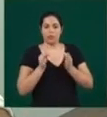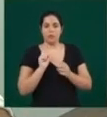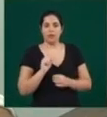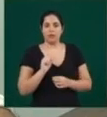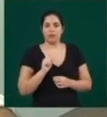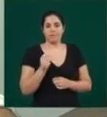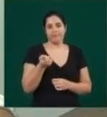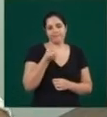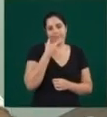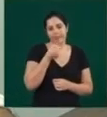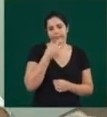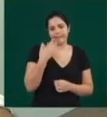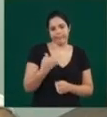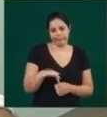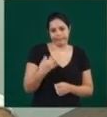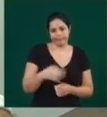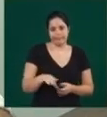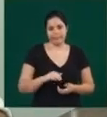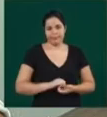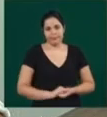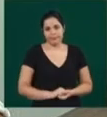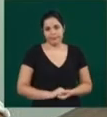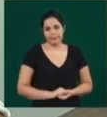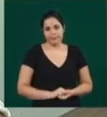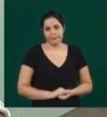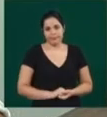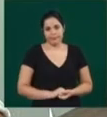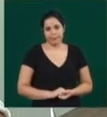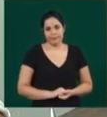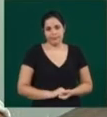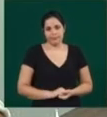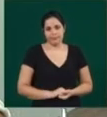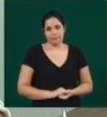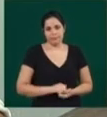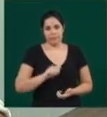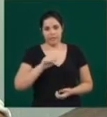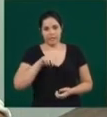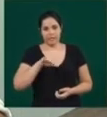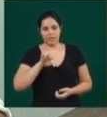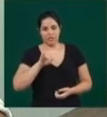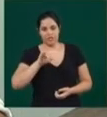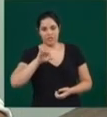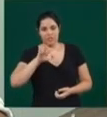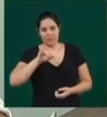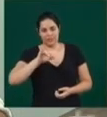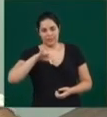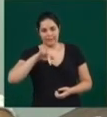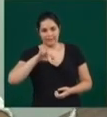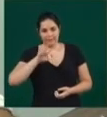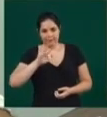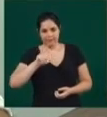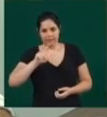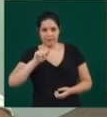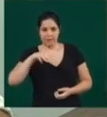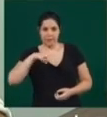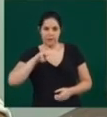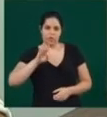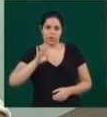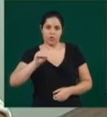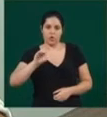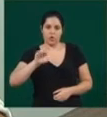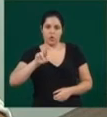para dor. Claro, o paciente está com muita dor naquele momento. Anti-inflamatórios, que são com e sem